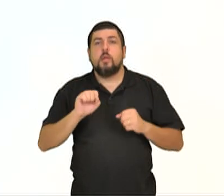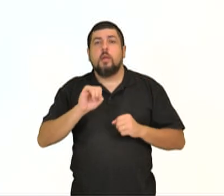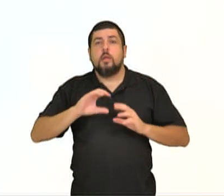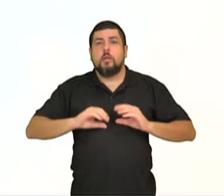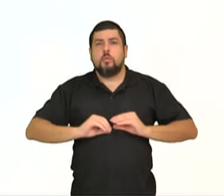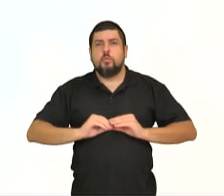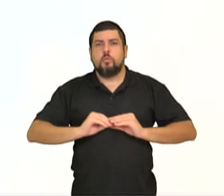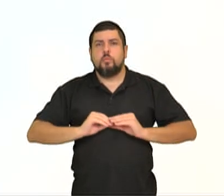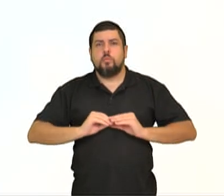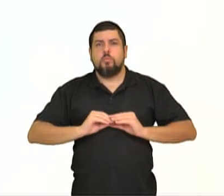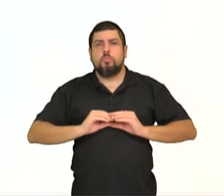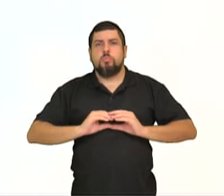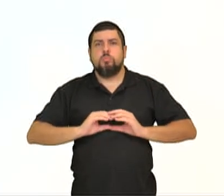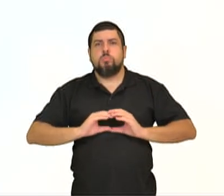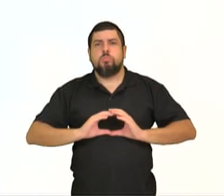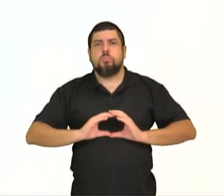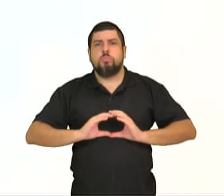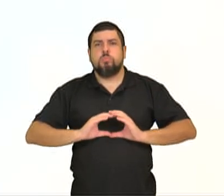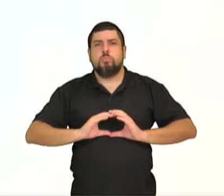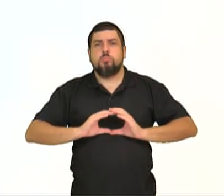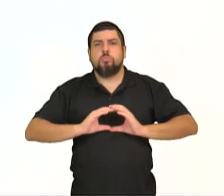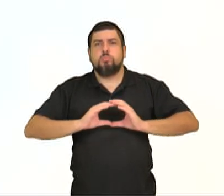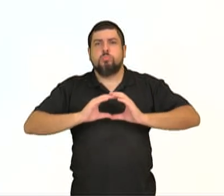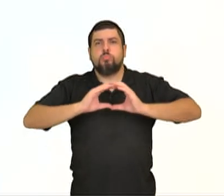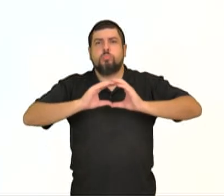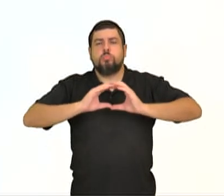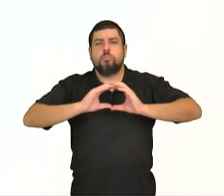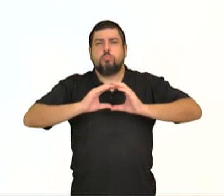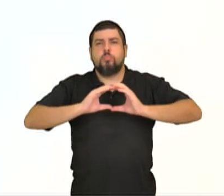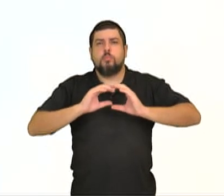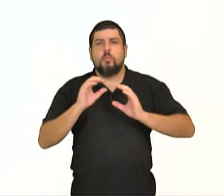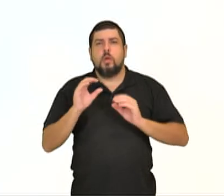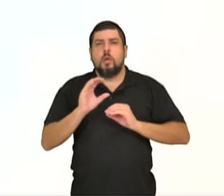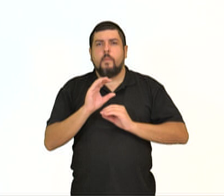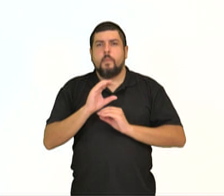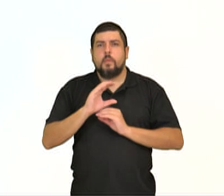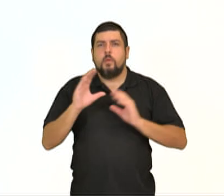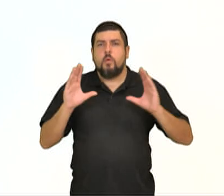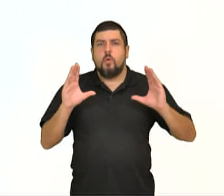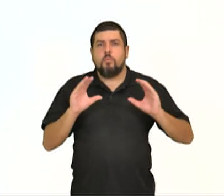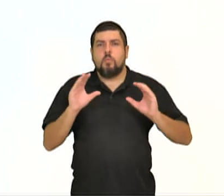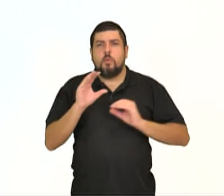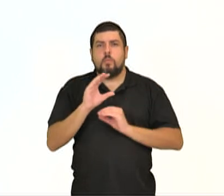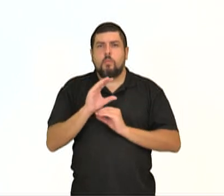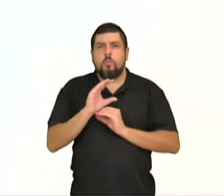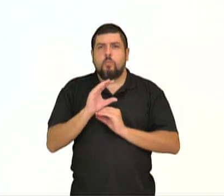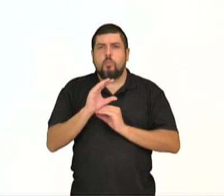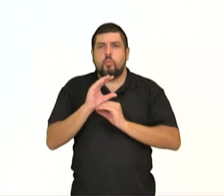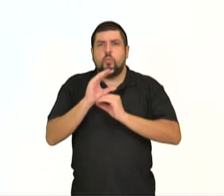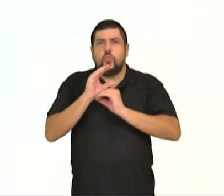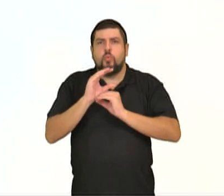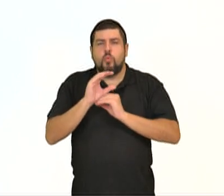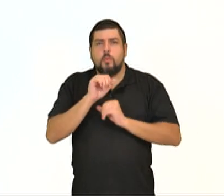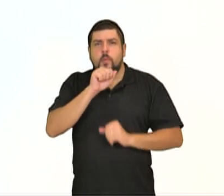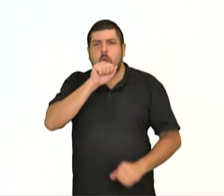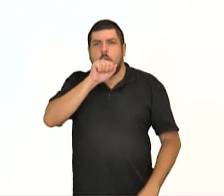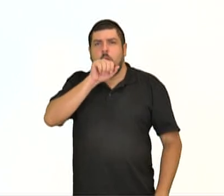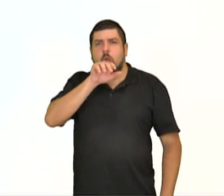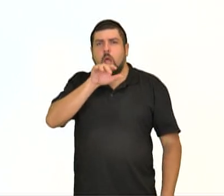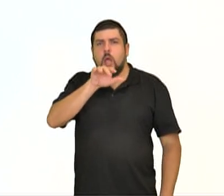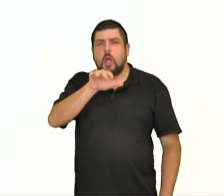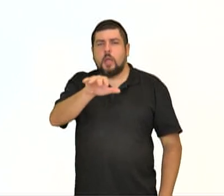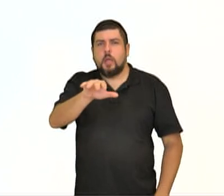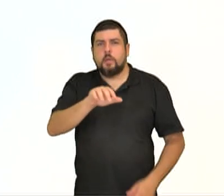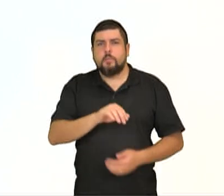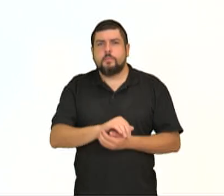relaxa, ele sobe, tá? Empurrando os nossos pulmões, mandando o ar para fora. Olha